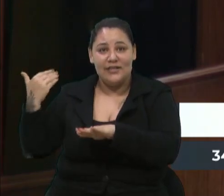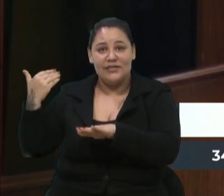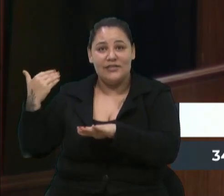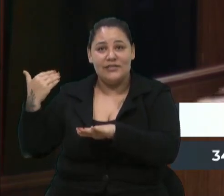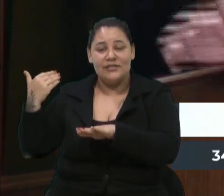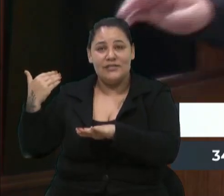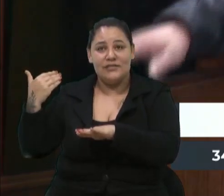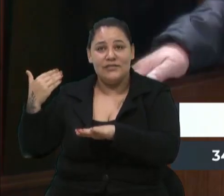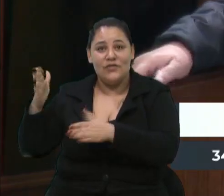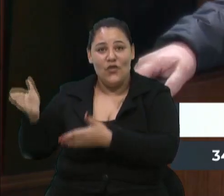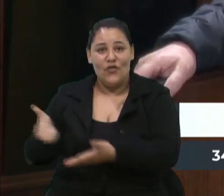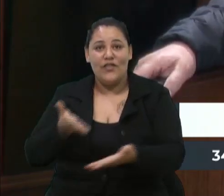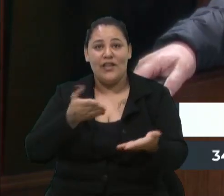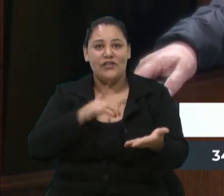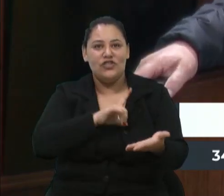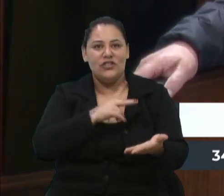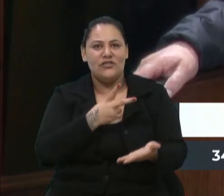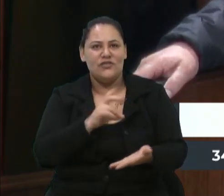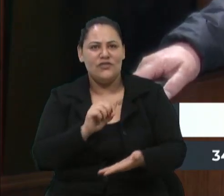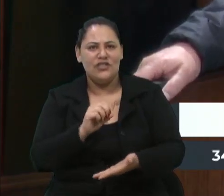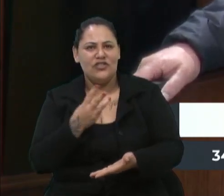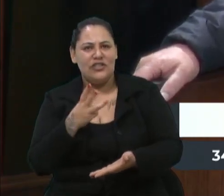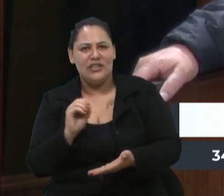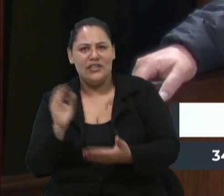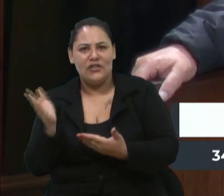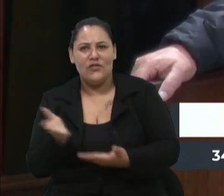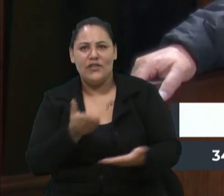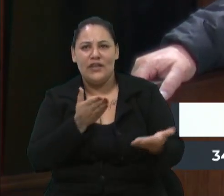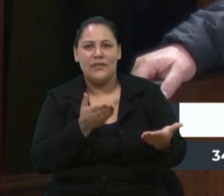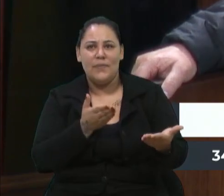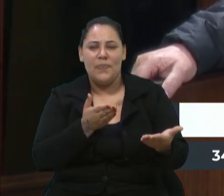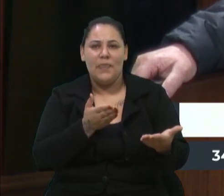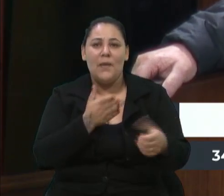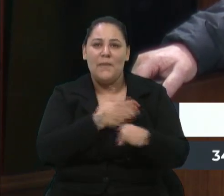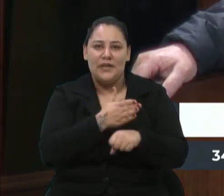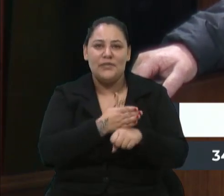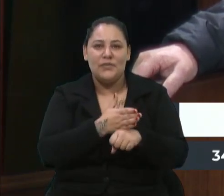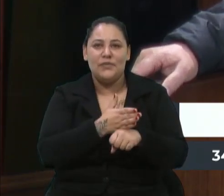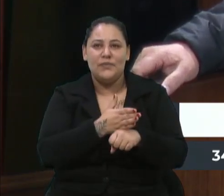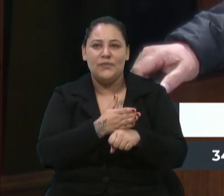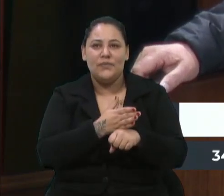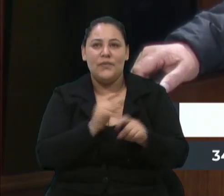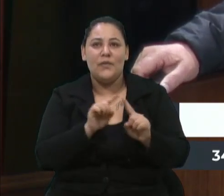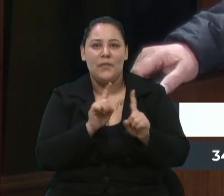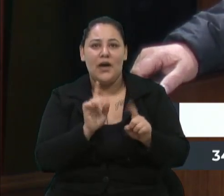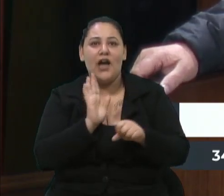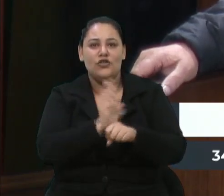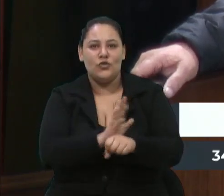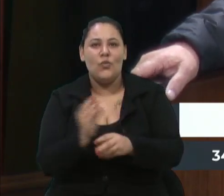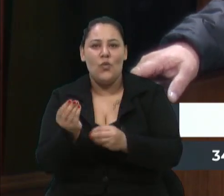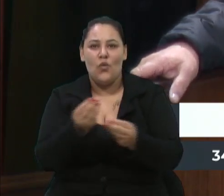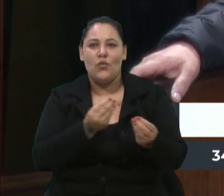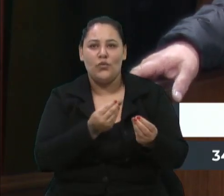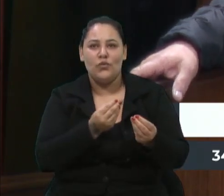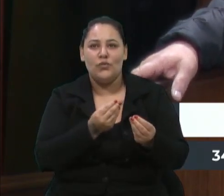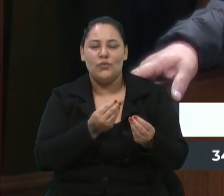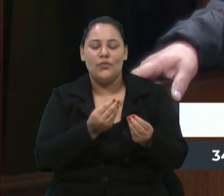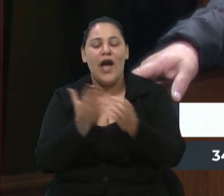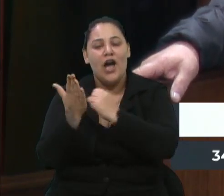tinha lá uns 20, 30 convidados, e ele foi nos convidado, mas ele ajudou esse rapaz, foi um dos